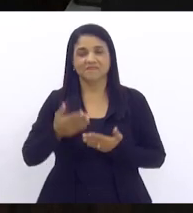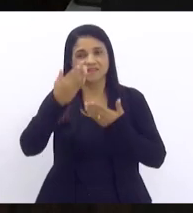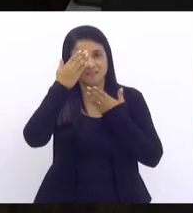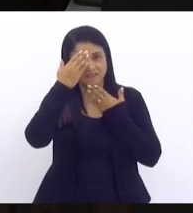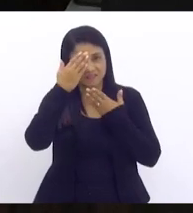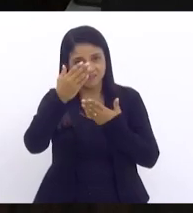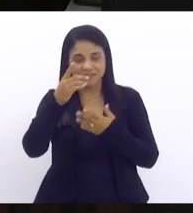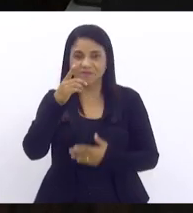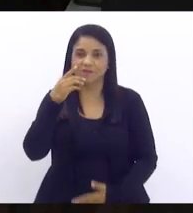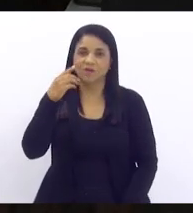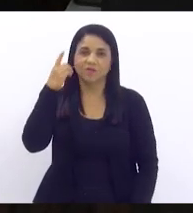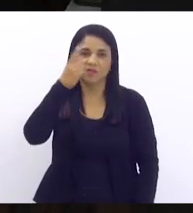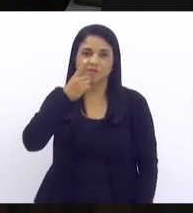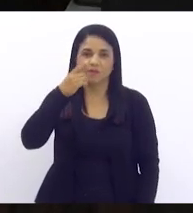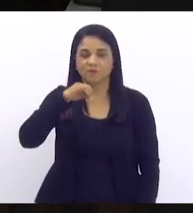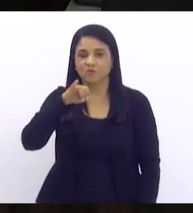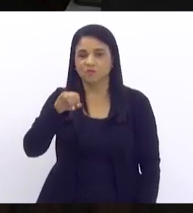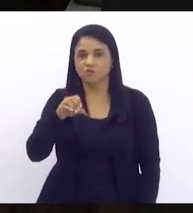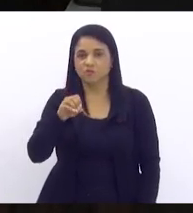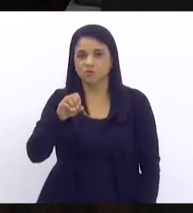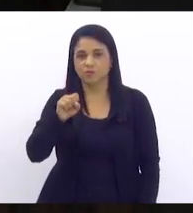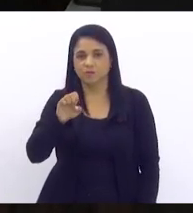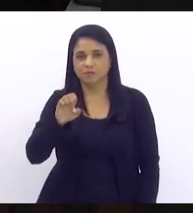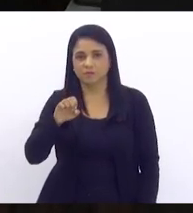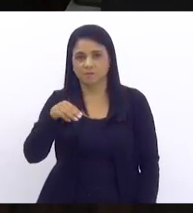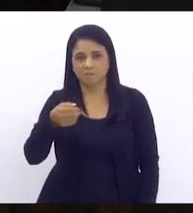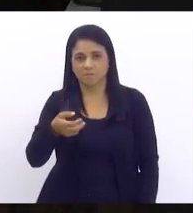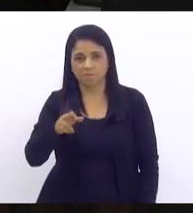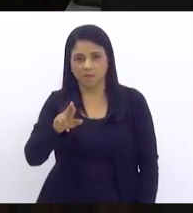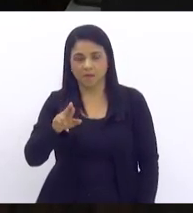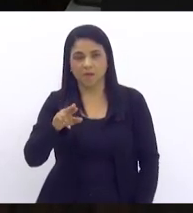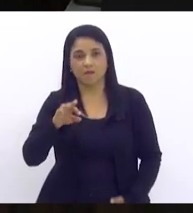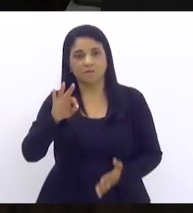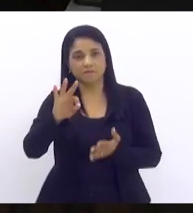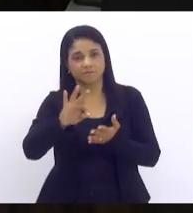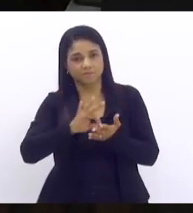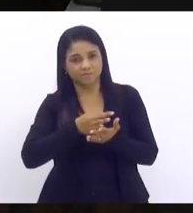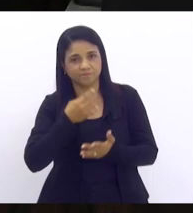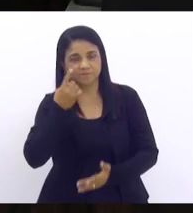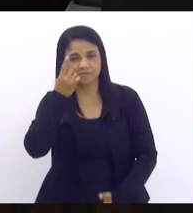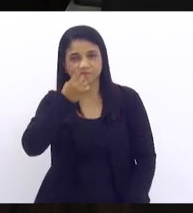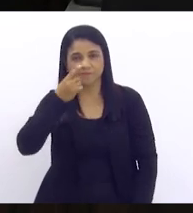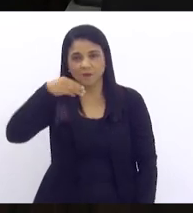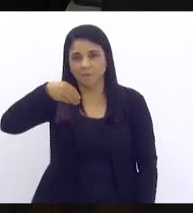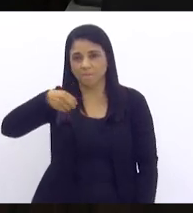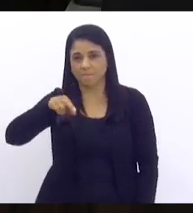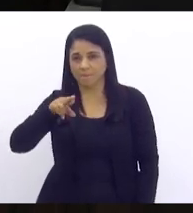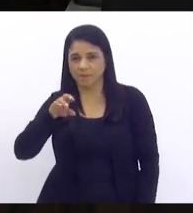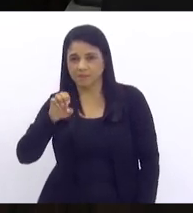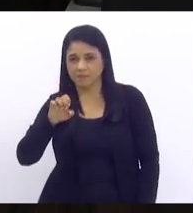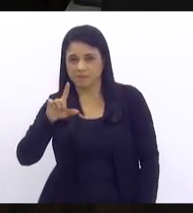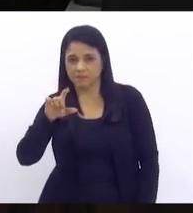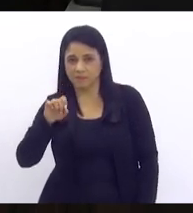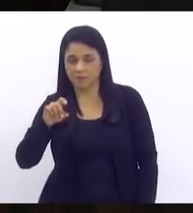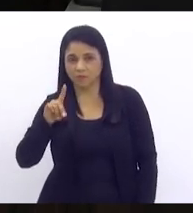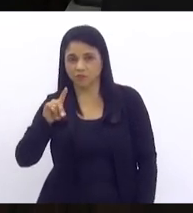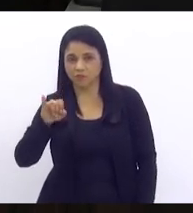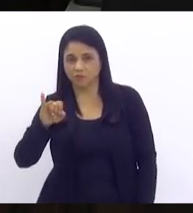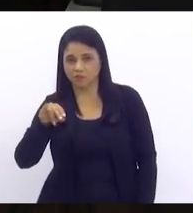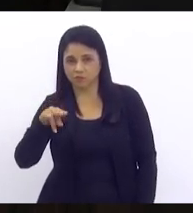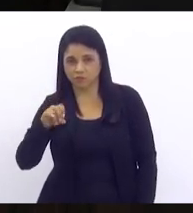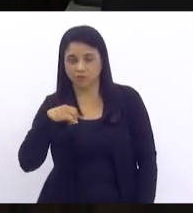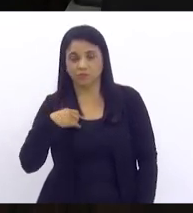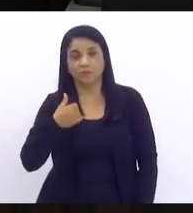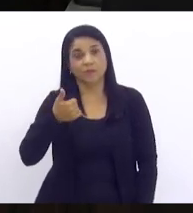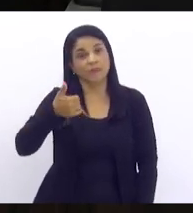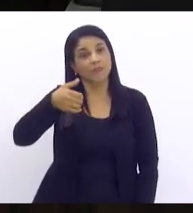Agradecendo ao deputado professor Josemar, próximo ao inscrito é o nobre deputado Marcelo Dino. Vossa Excelência dispõe de 10